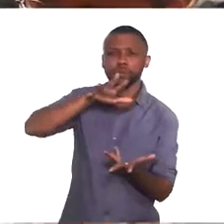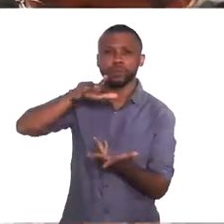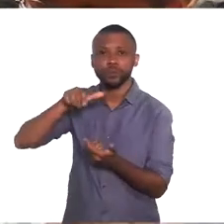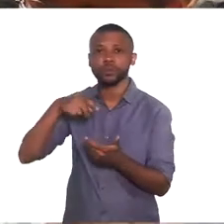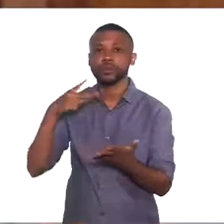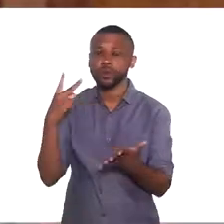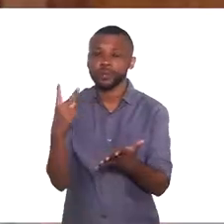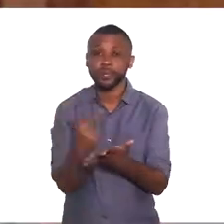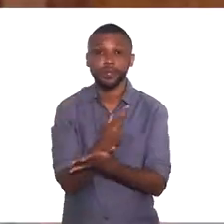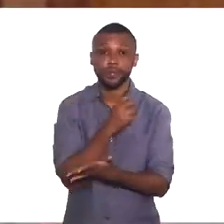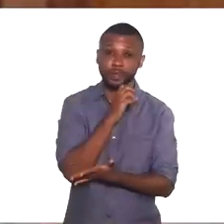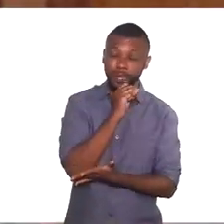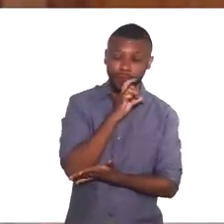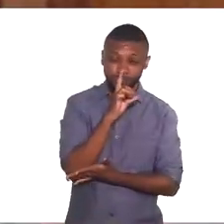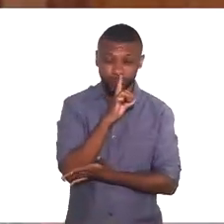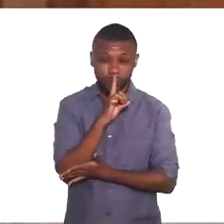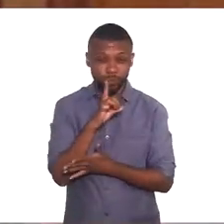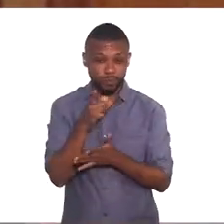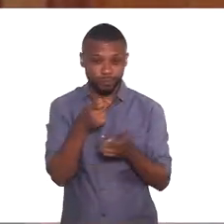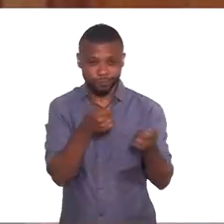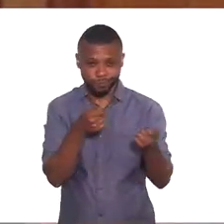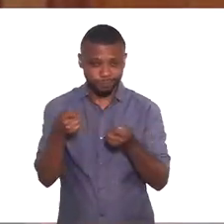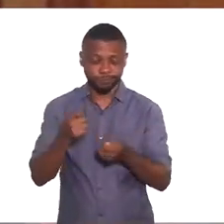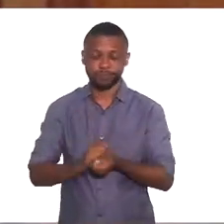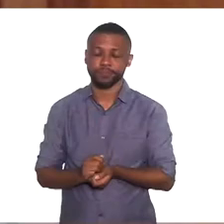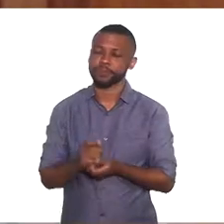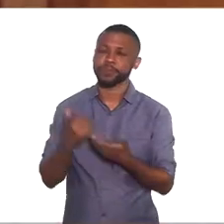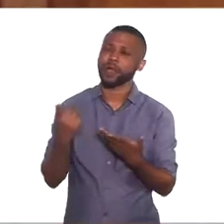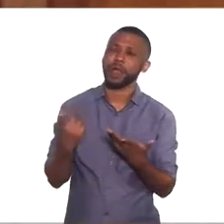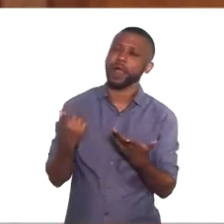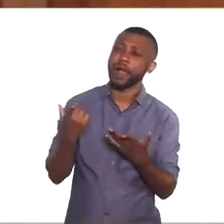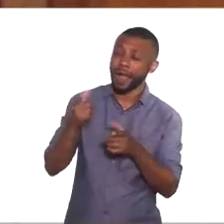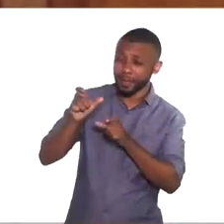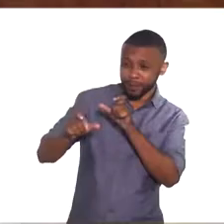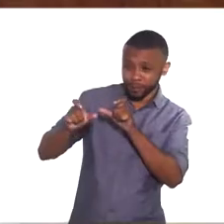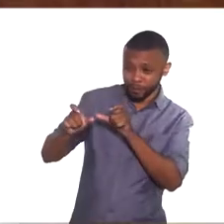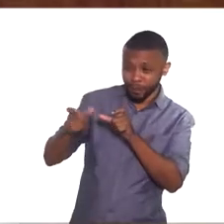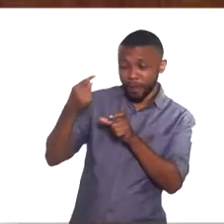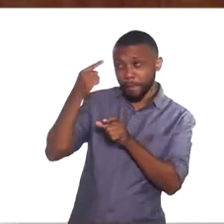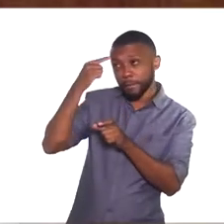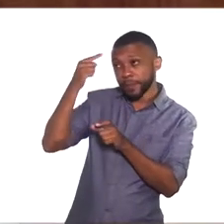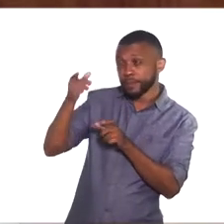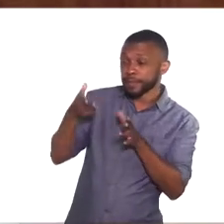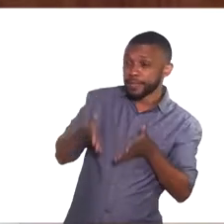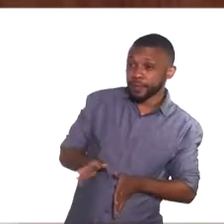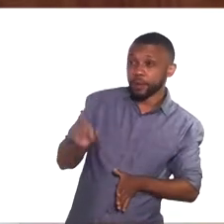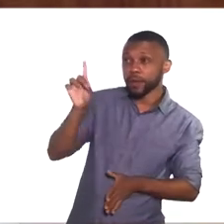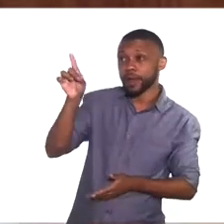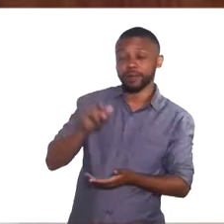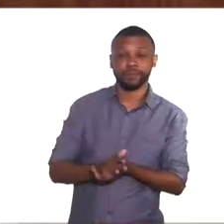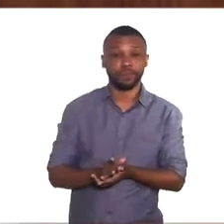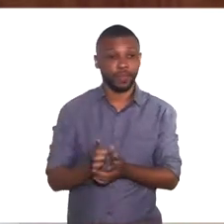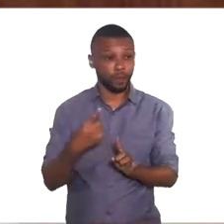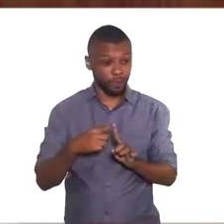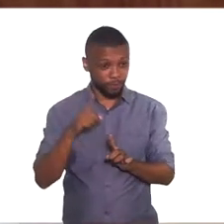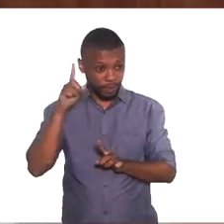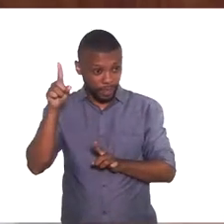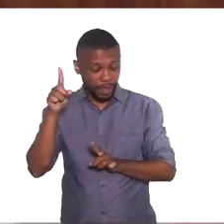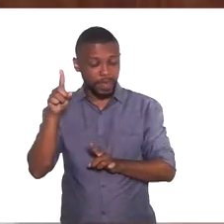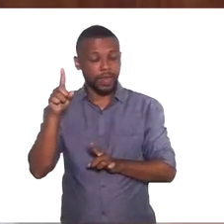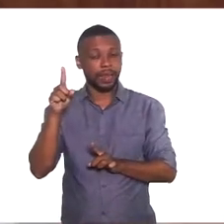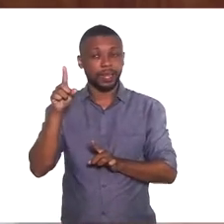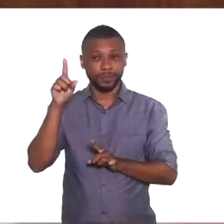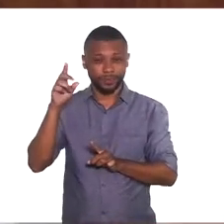do Brasil e talvez do mundo enquanto acontece no final de semana né porque tantas pessoas acham que em função disso esse o